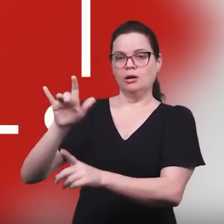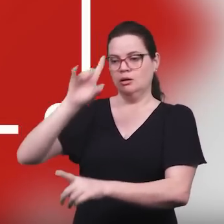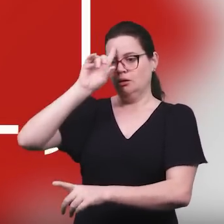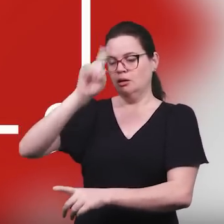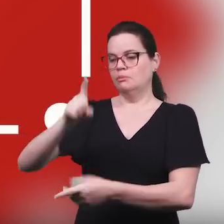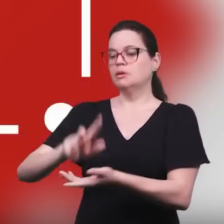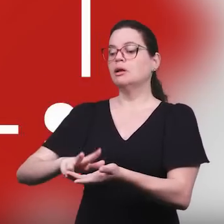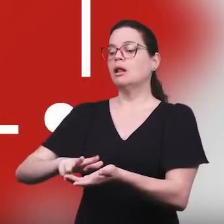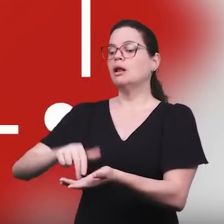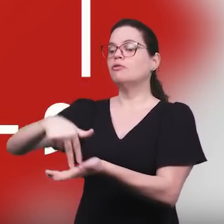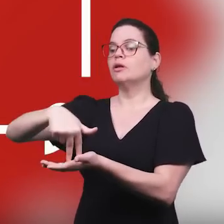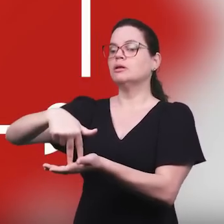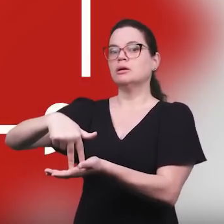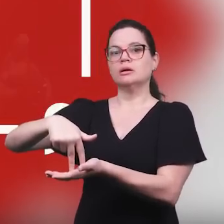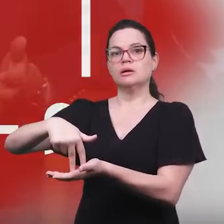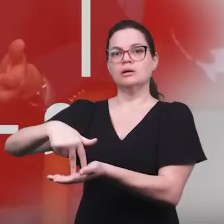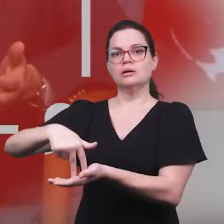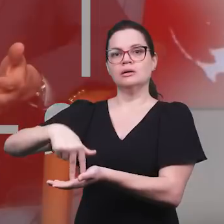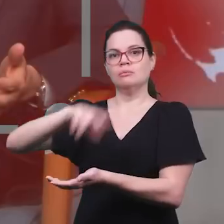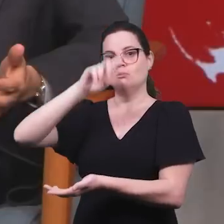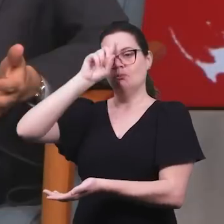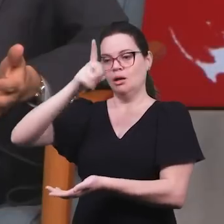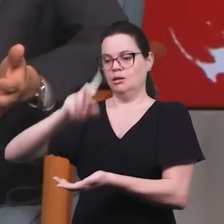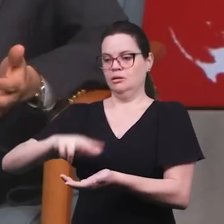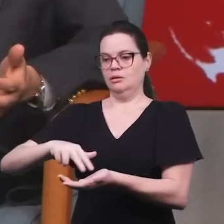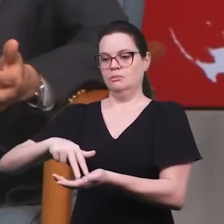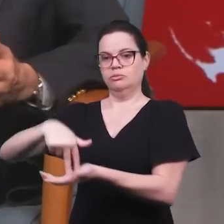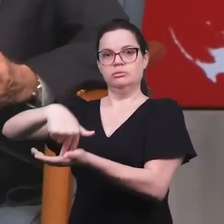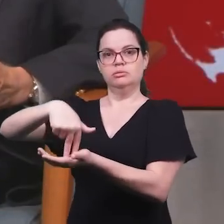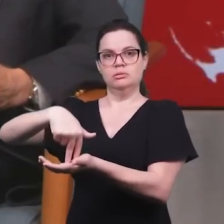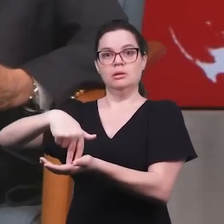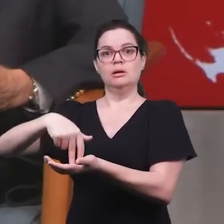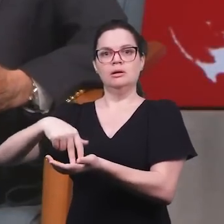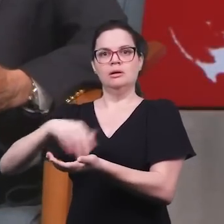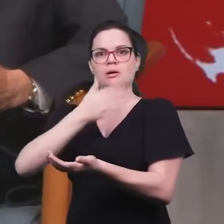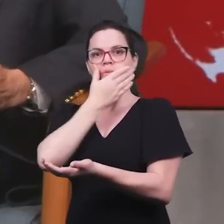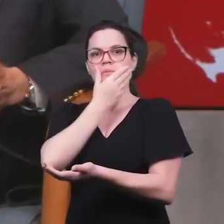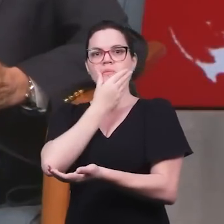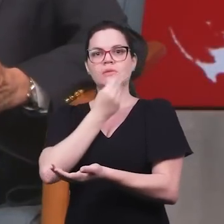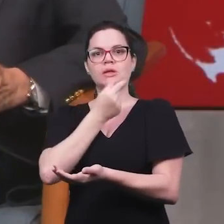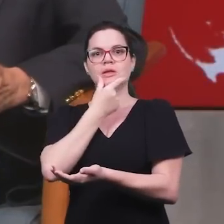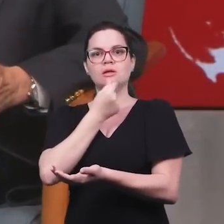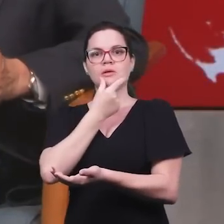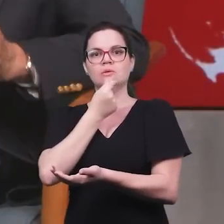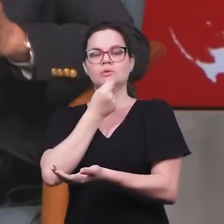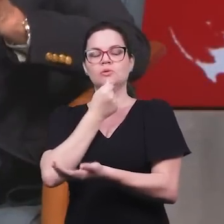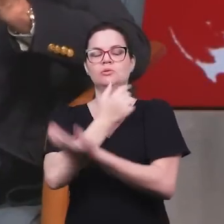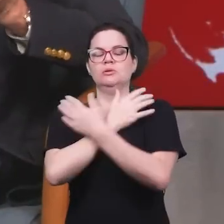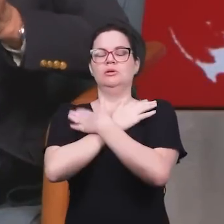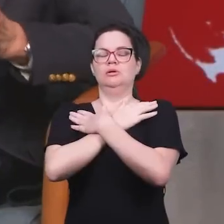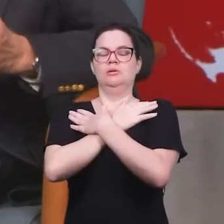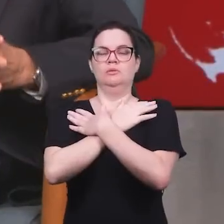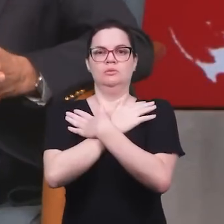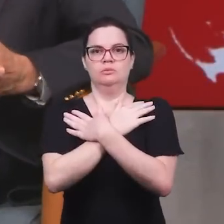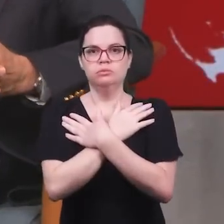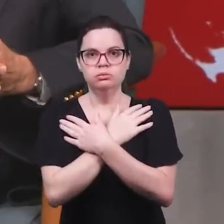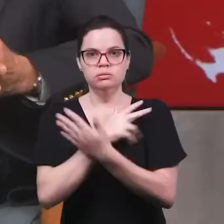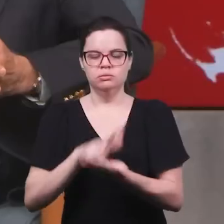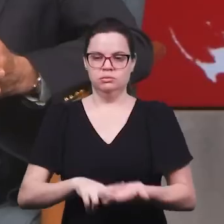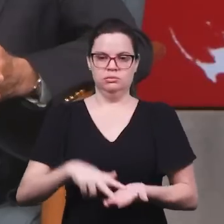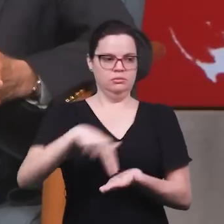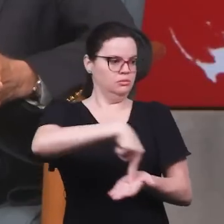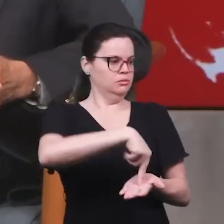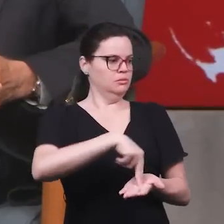Aquele jovem se levantou e ele o entrega à sua mãe. Foi um momento de